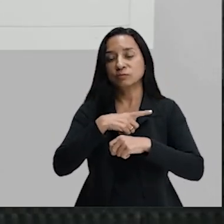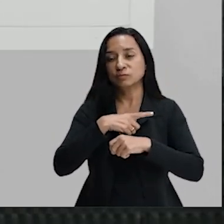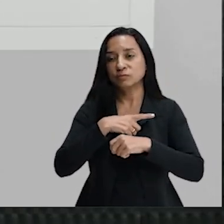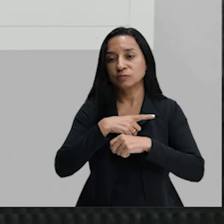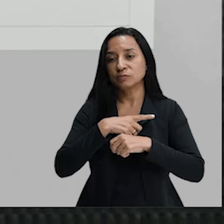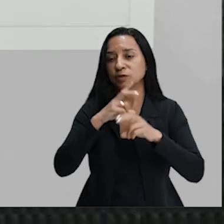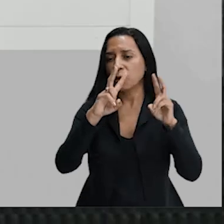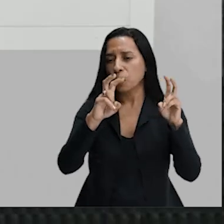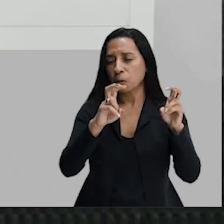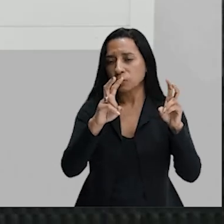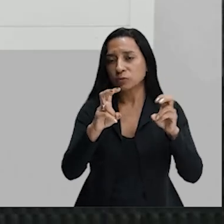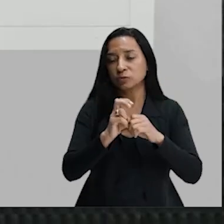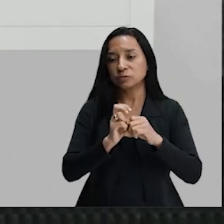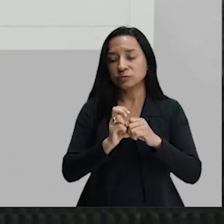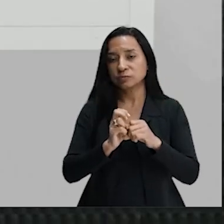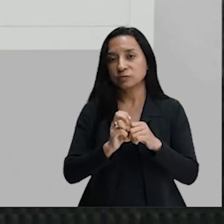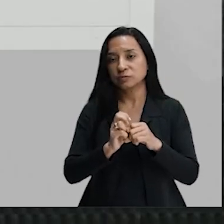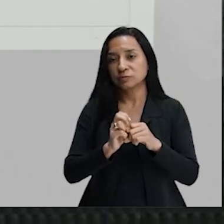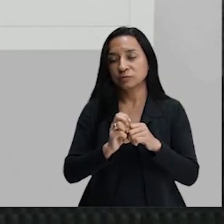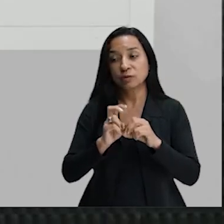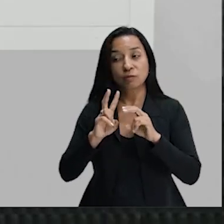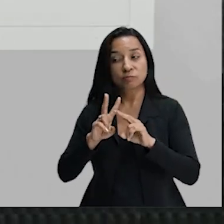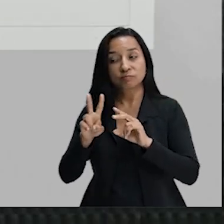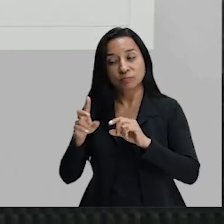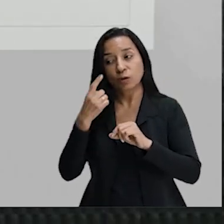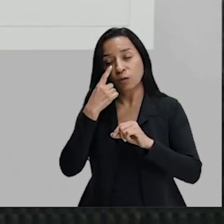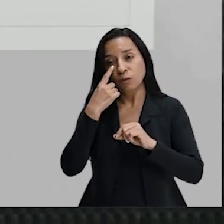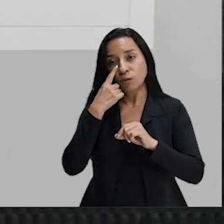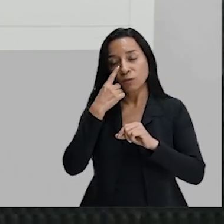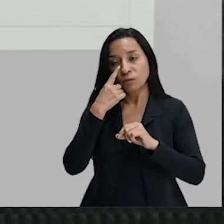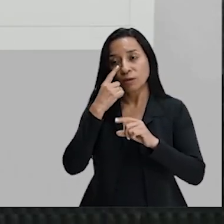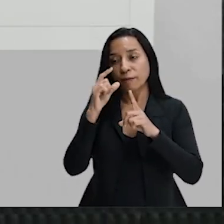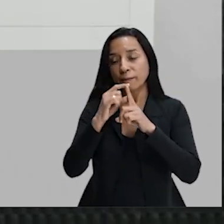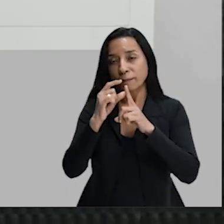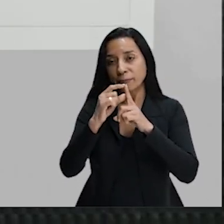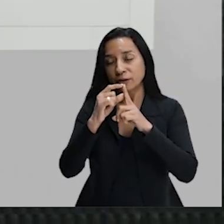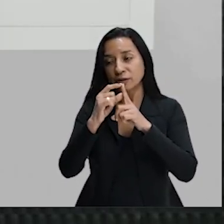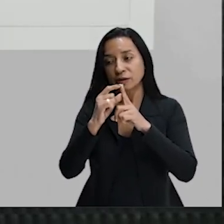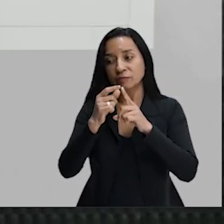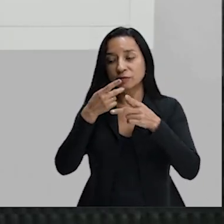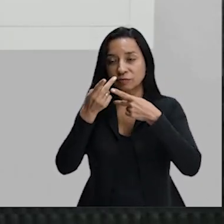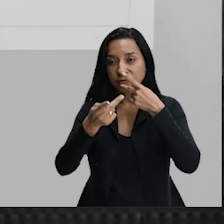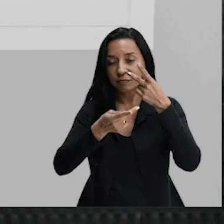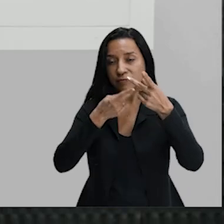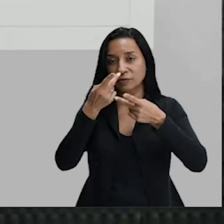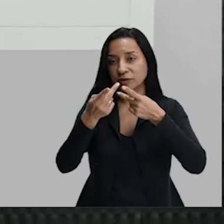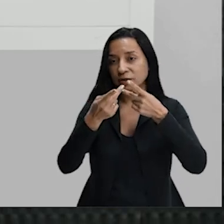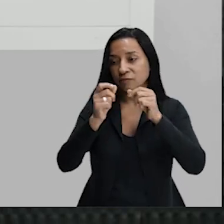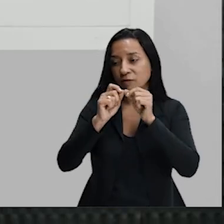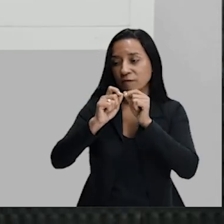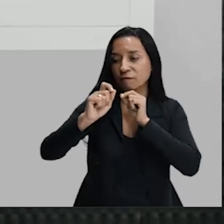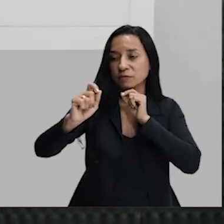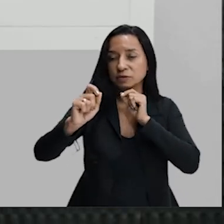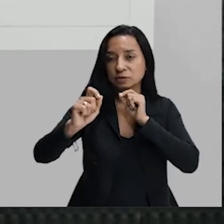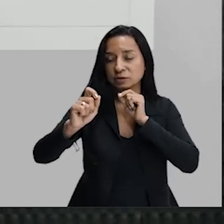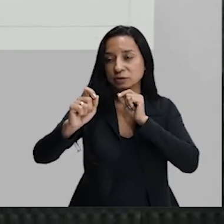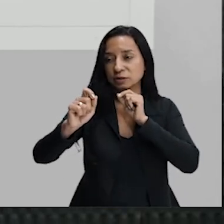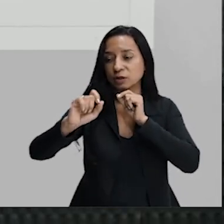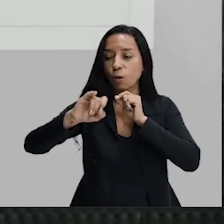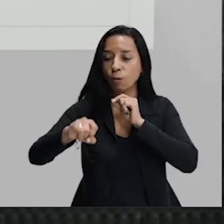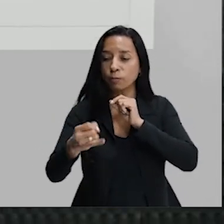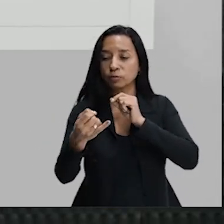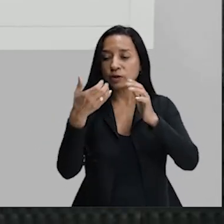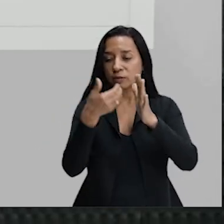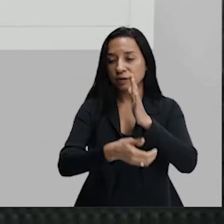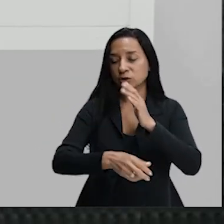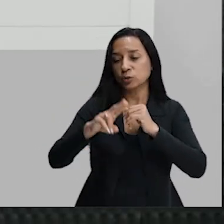índios norte-americanos que diz assim, olha, a palavra falada, a flecha lançada e a oportunidade perdida nunca volta. Então, levem